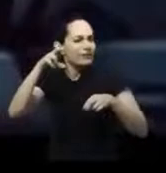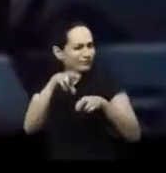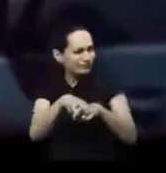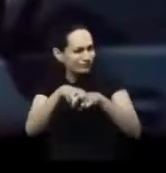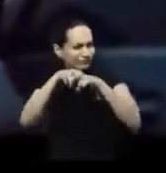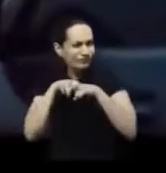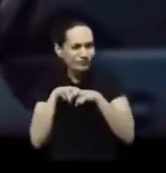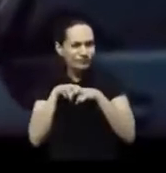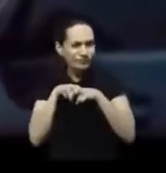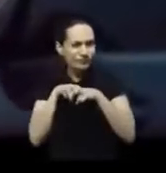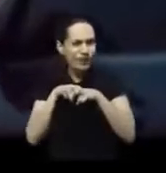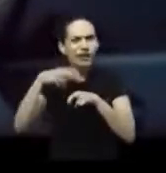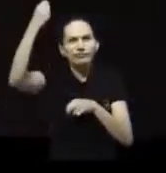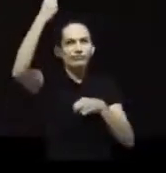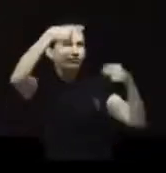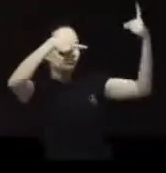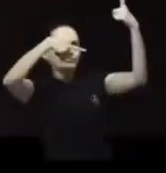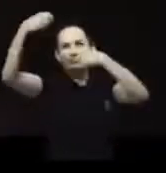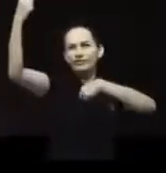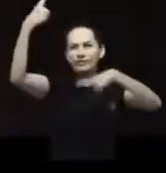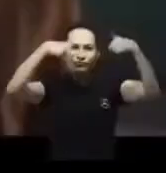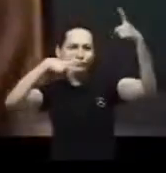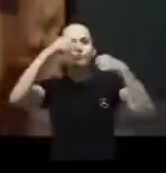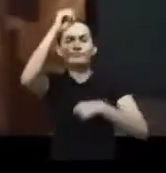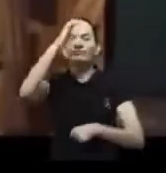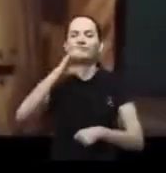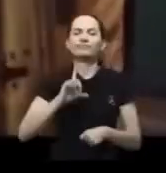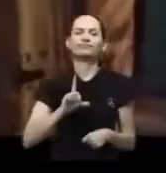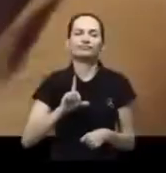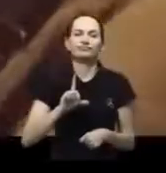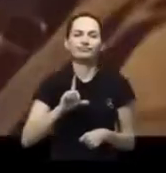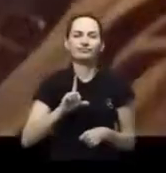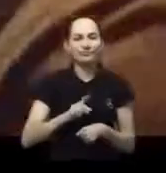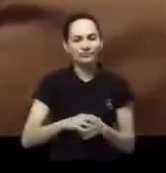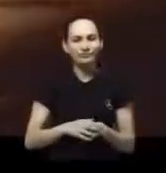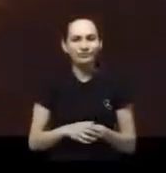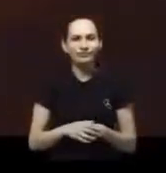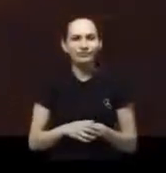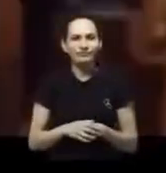graças ao brilho de milhões de clientes em